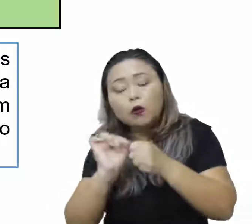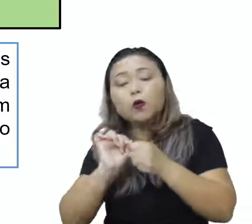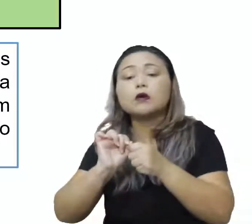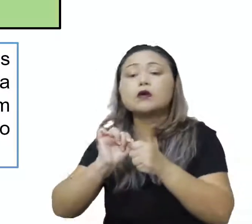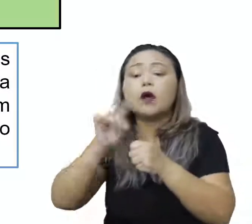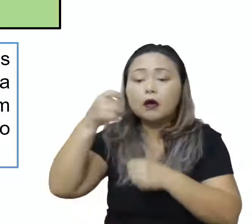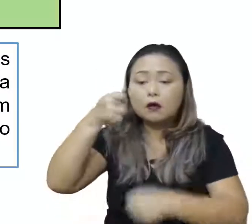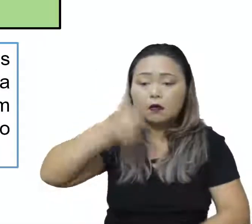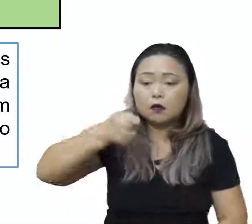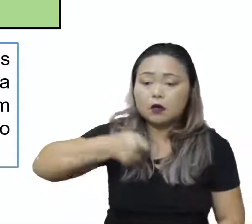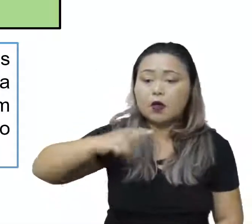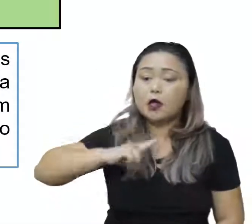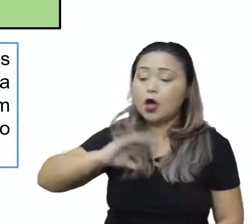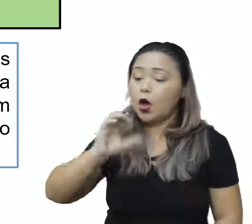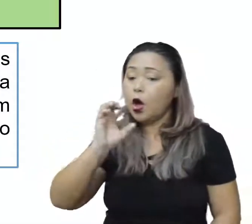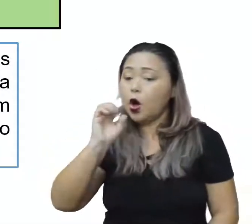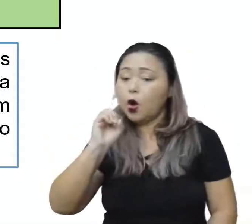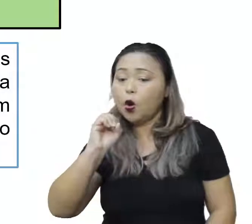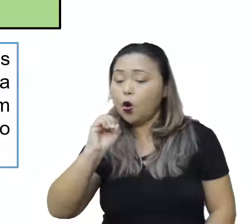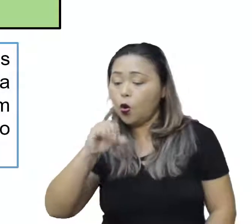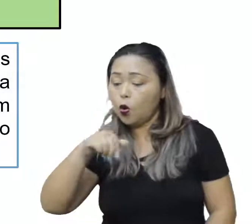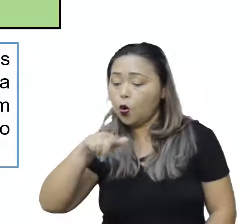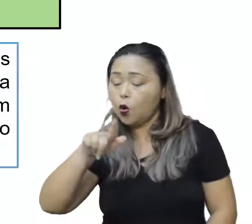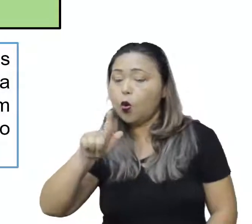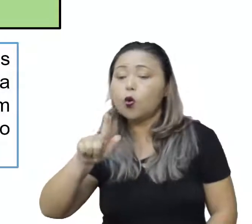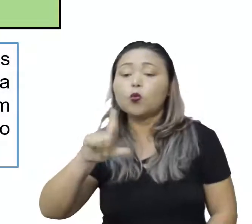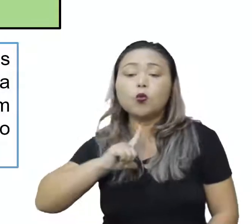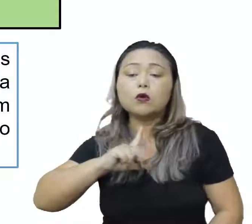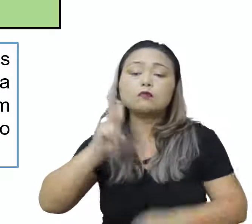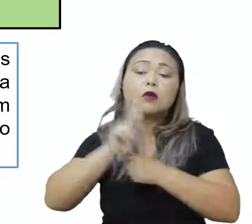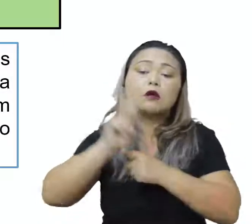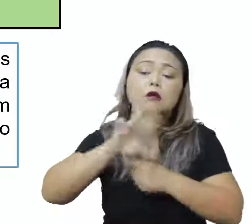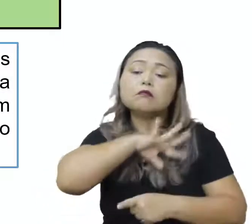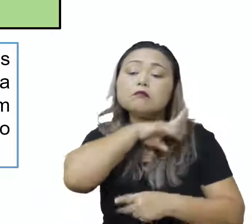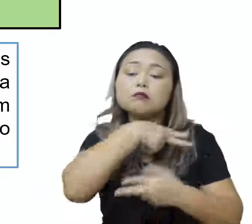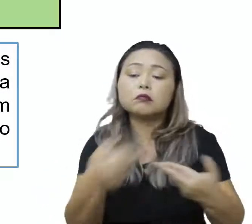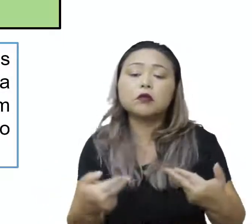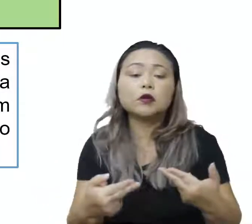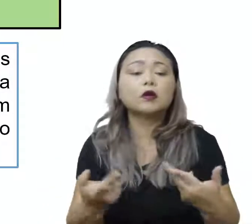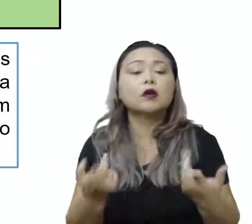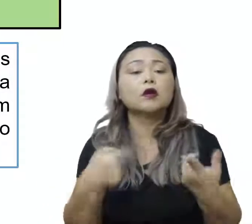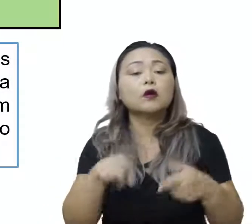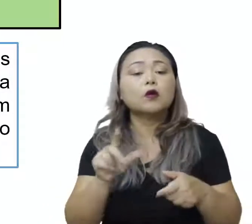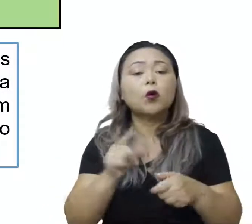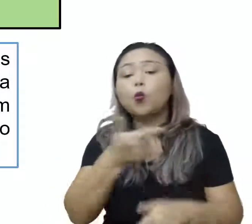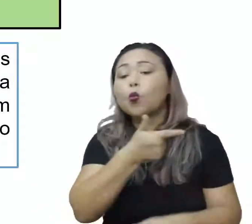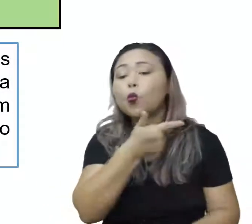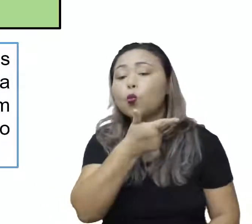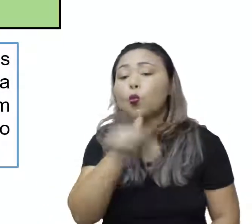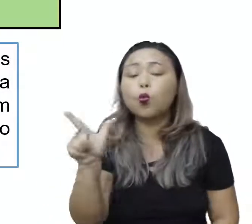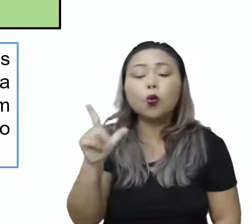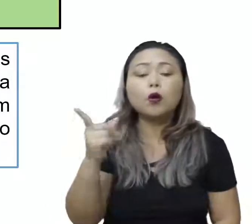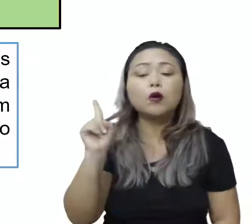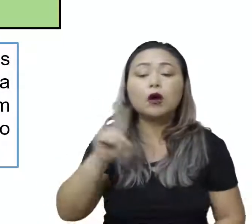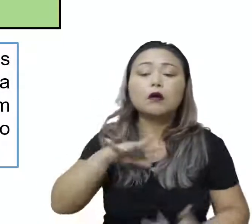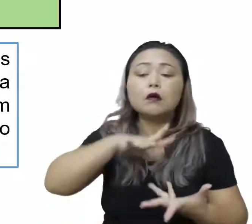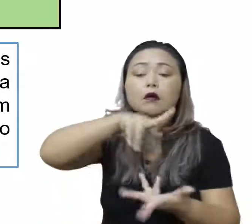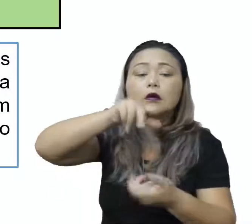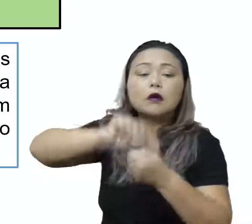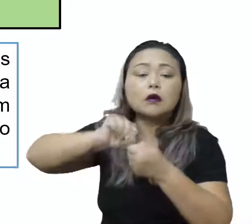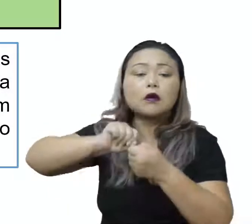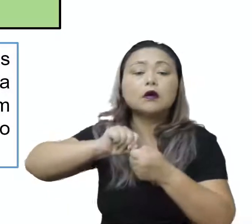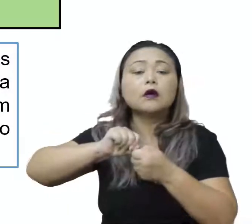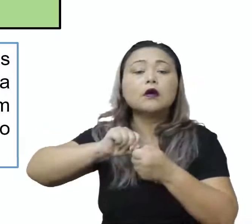ONGs específicas de preservação de animais. Ok? E outra ação mundial é a